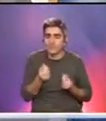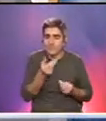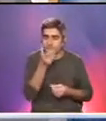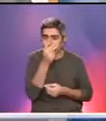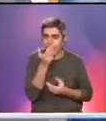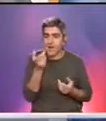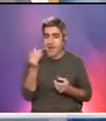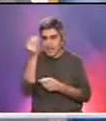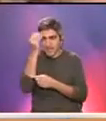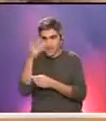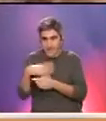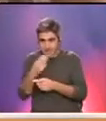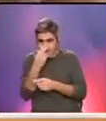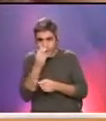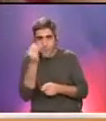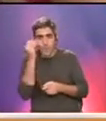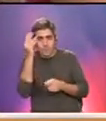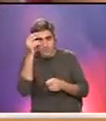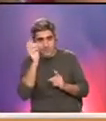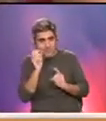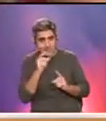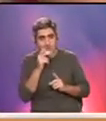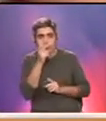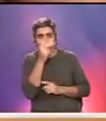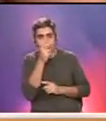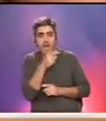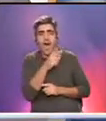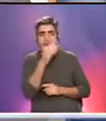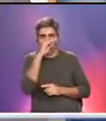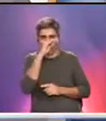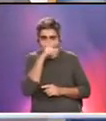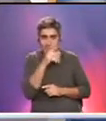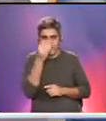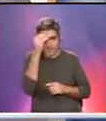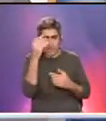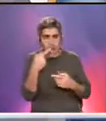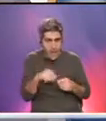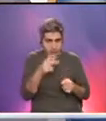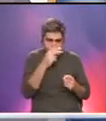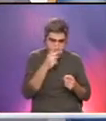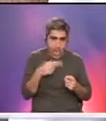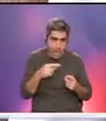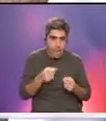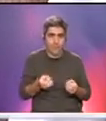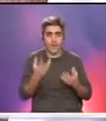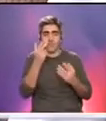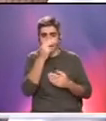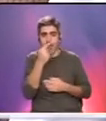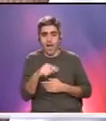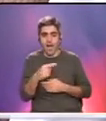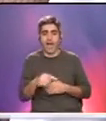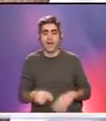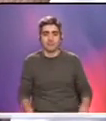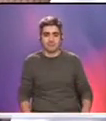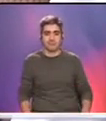cuscuvilheiro. O senhor aqui é um grande cuscuvilheiro. Há namorada ou não há namorada? Como é que faz isso de amor? Pronto. E